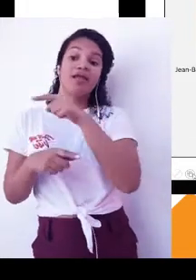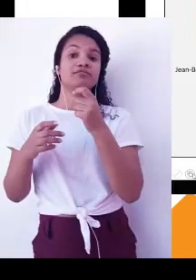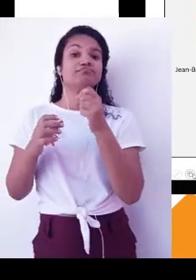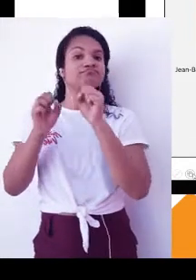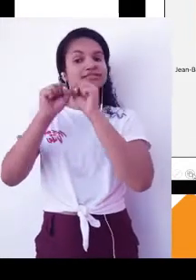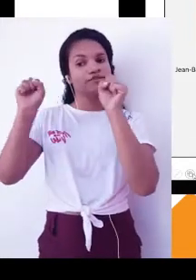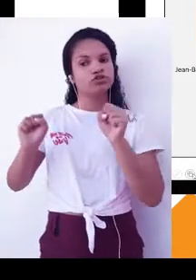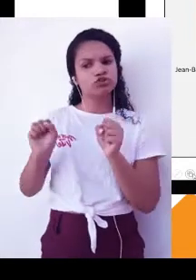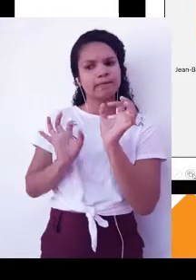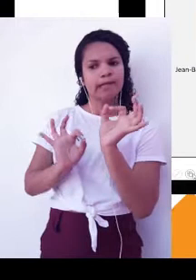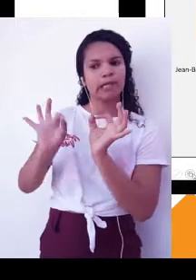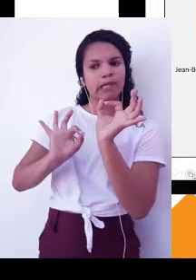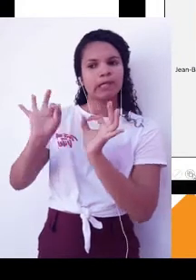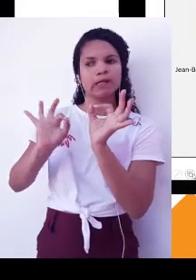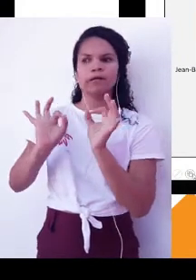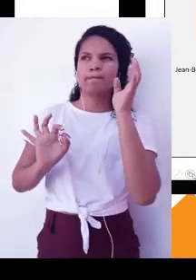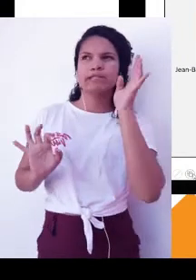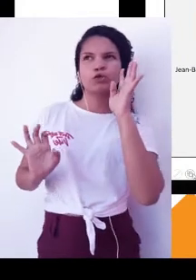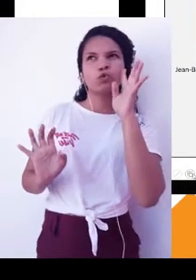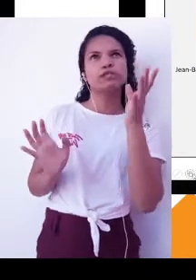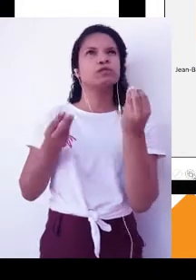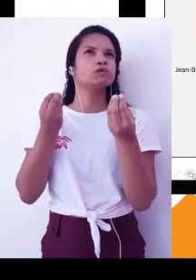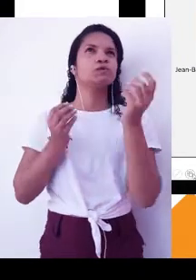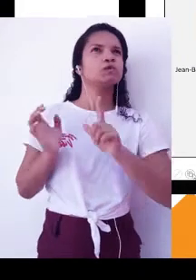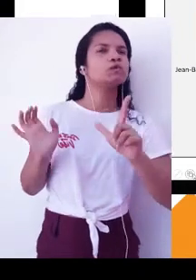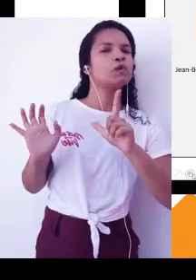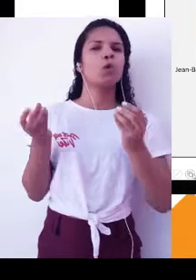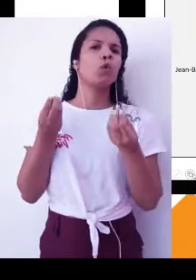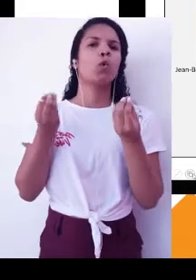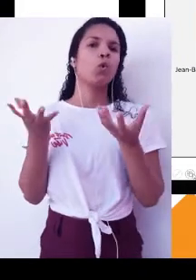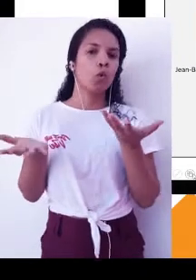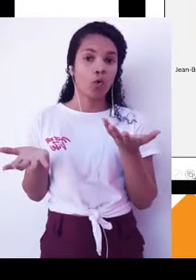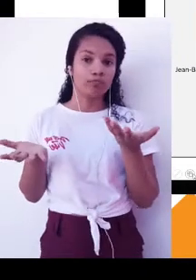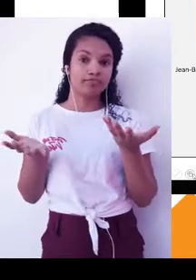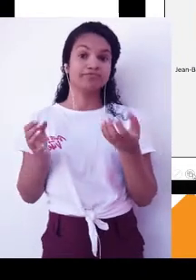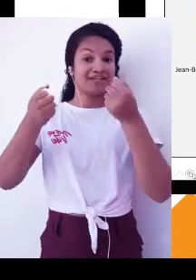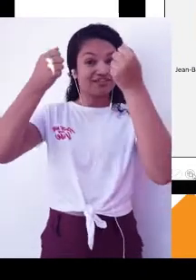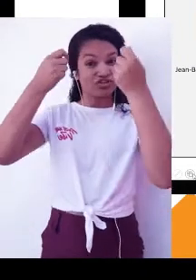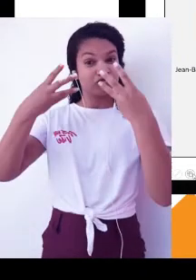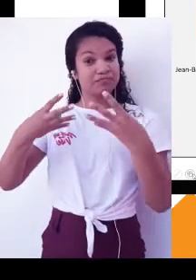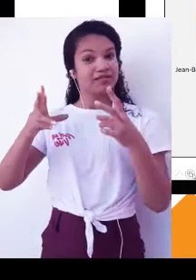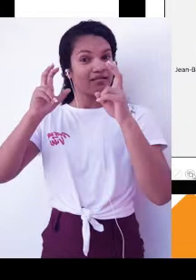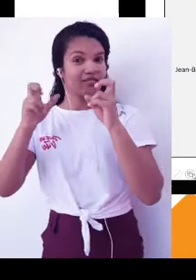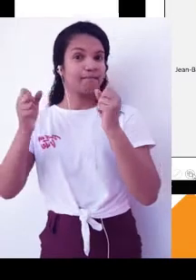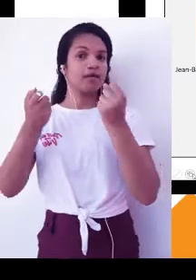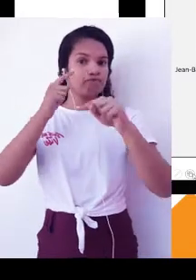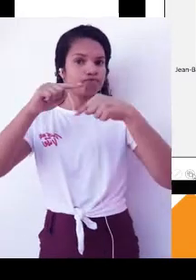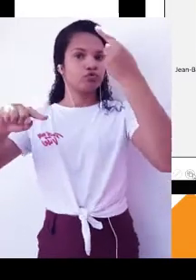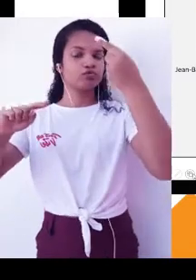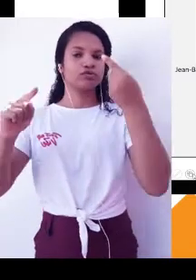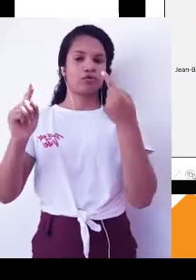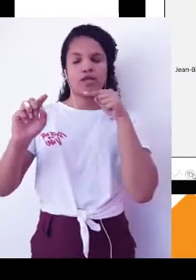sistematizado numa teoria lógica que, para tentar explicar a evolução, ter sistematizado